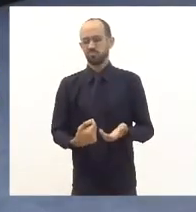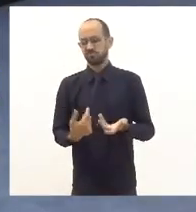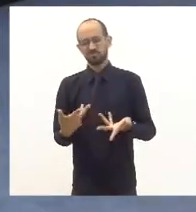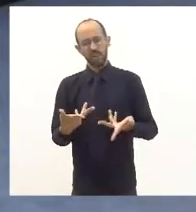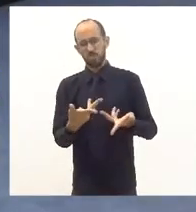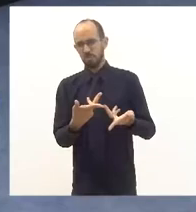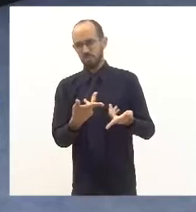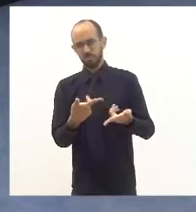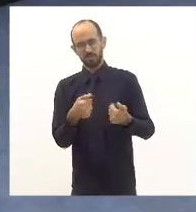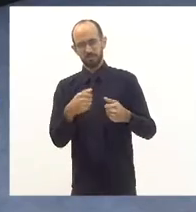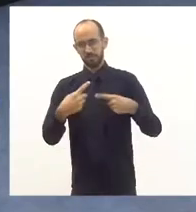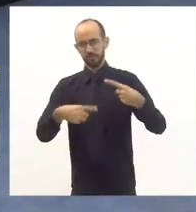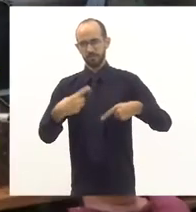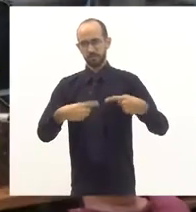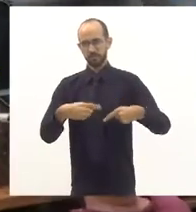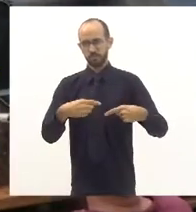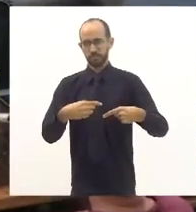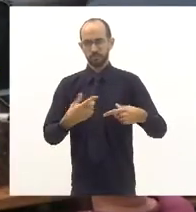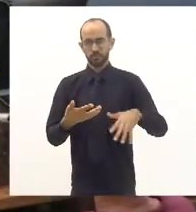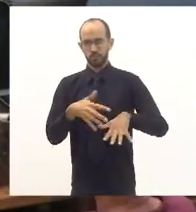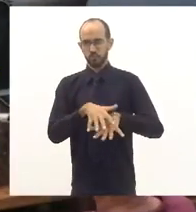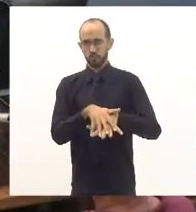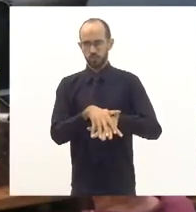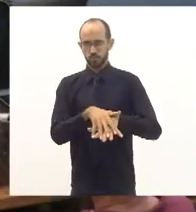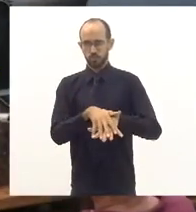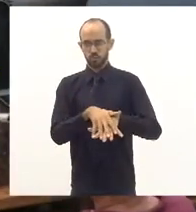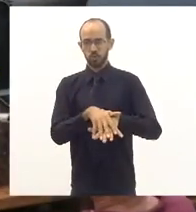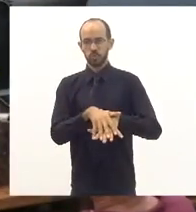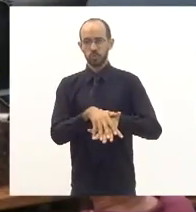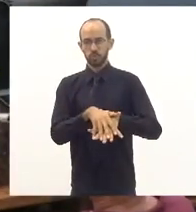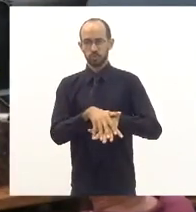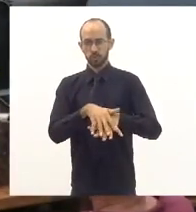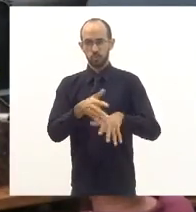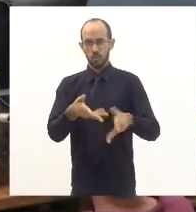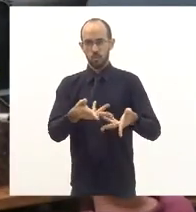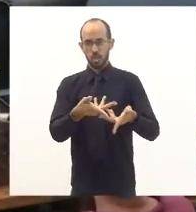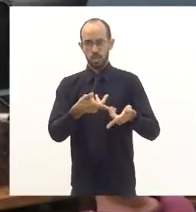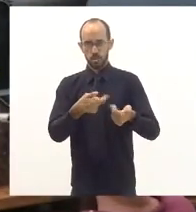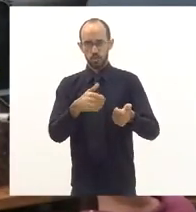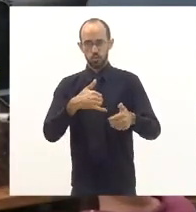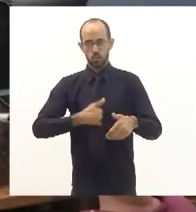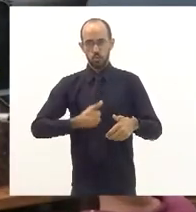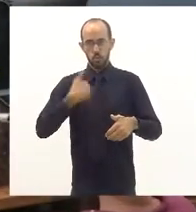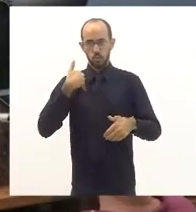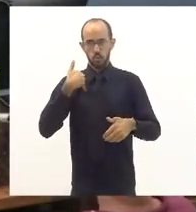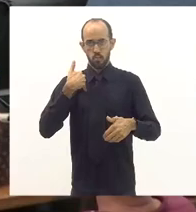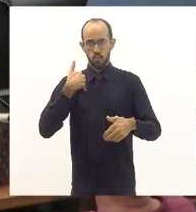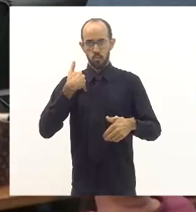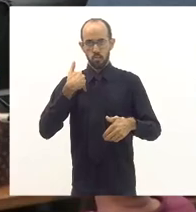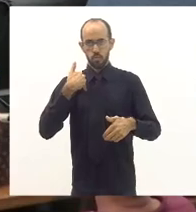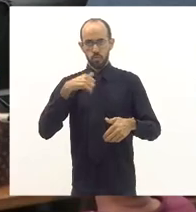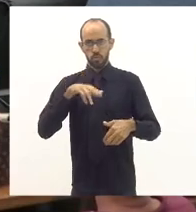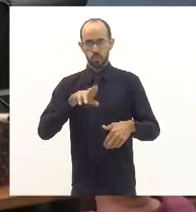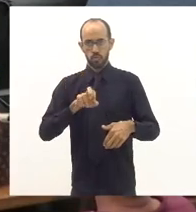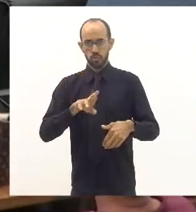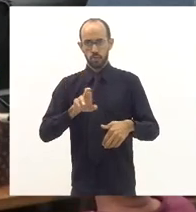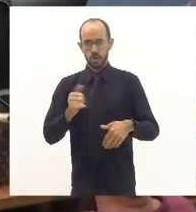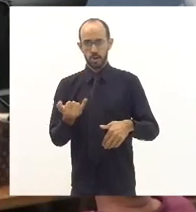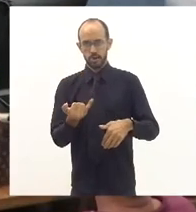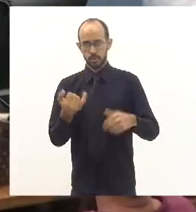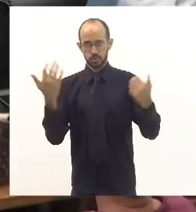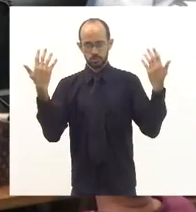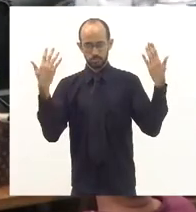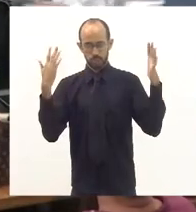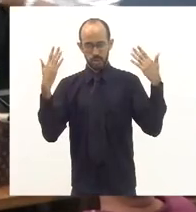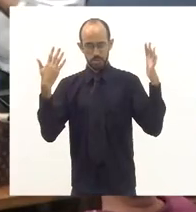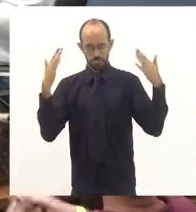em matéria de política inclusiva, de qualidade. Um orgulho, Cláudia, a UERJ. Uma salva de palmas